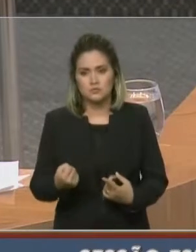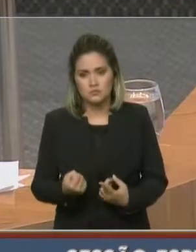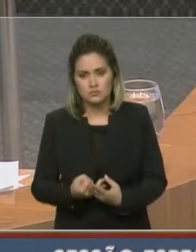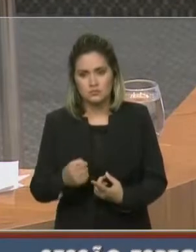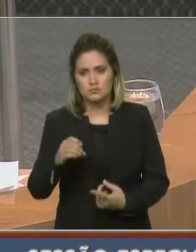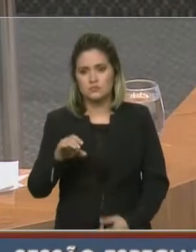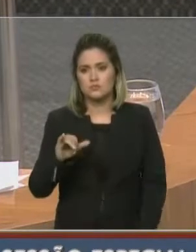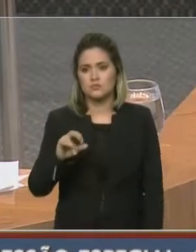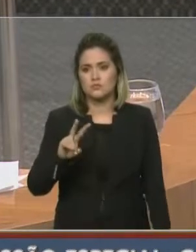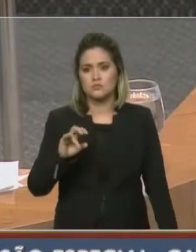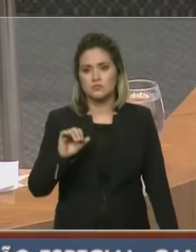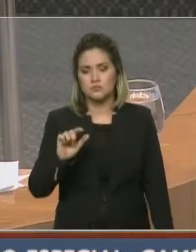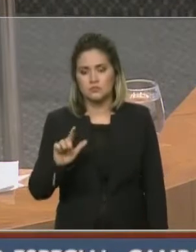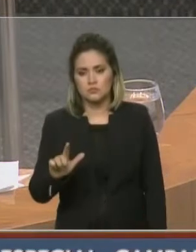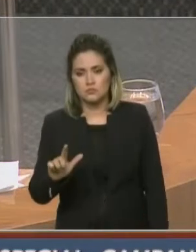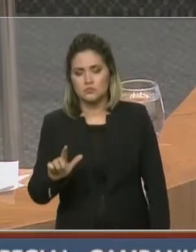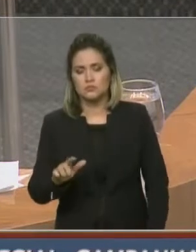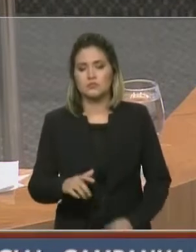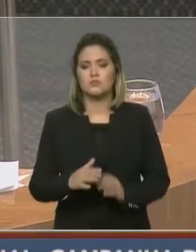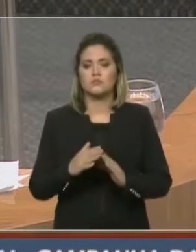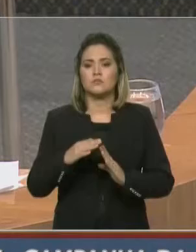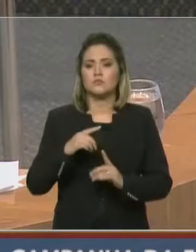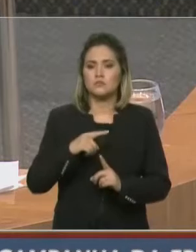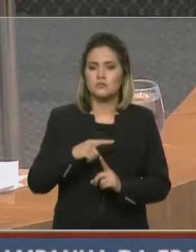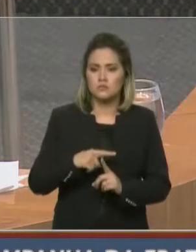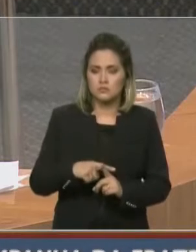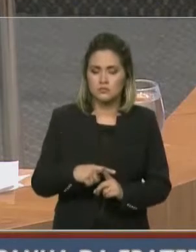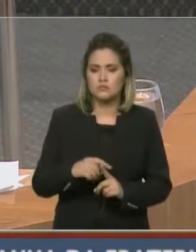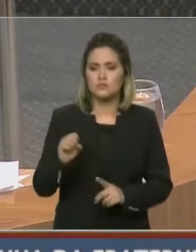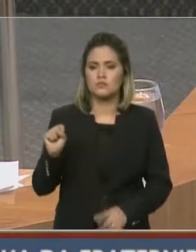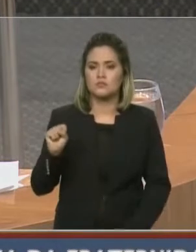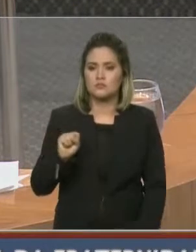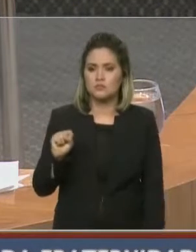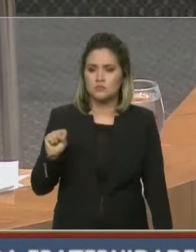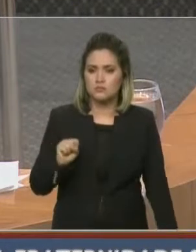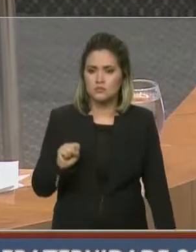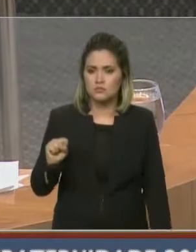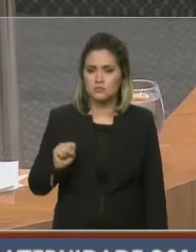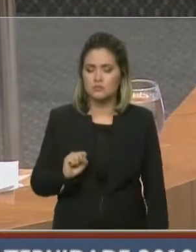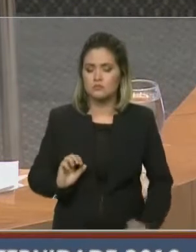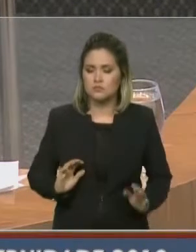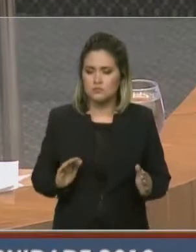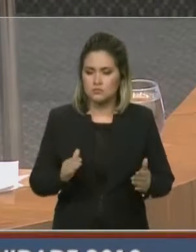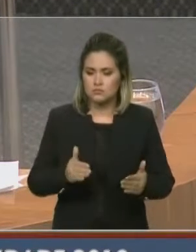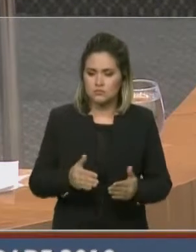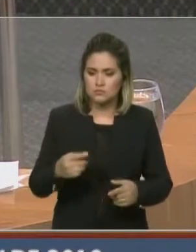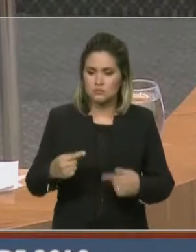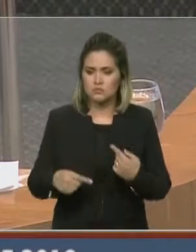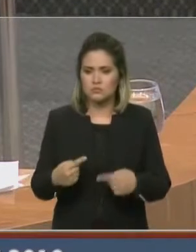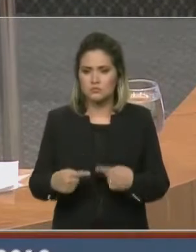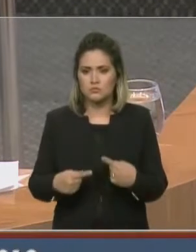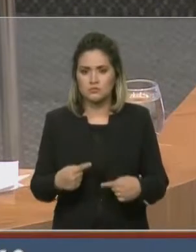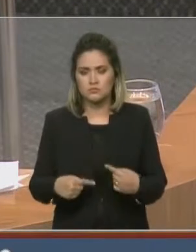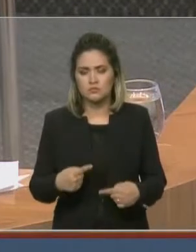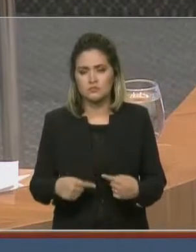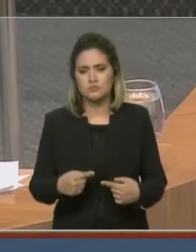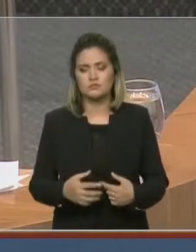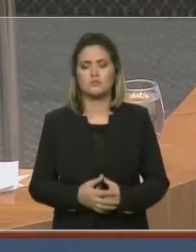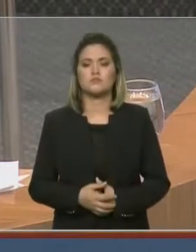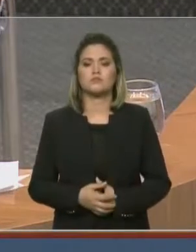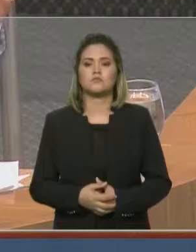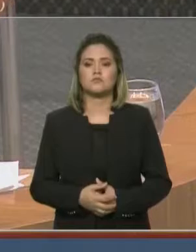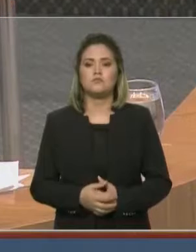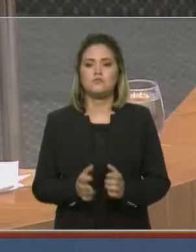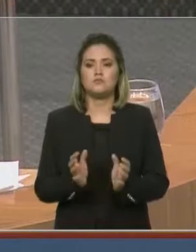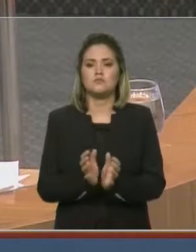como propriamente a Igreja, os sindicatos, fóruns de debate, de articulações,